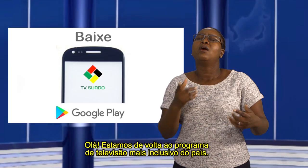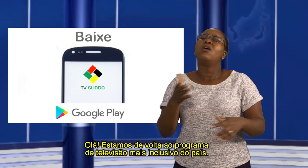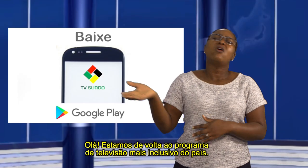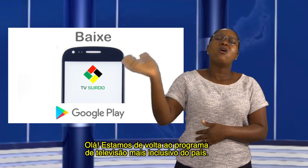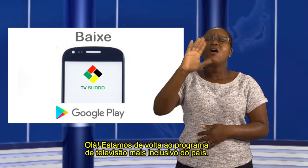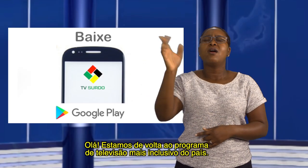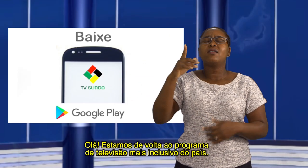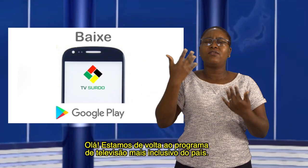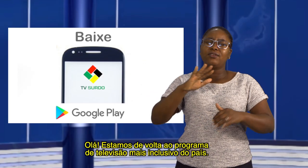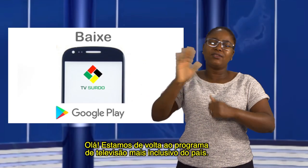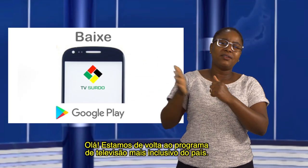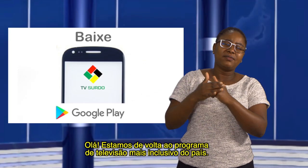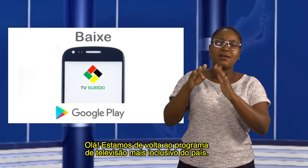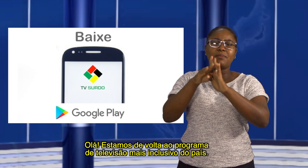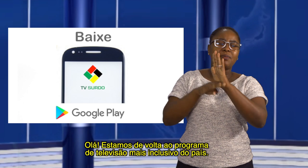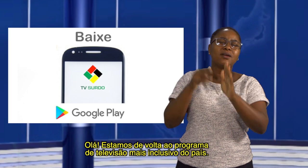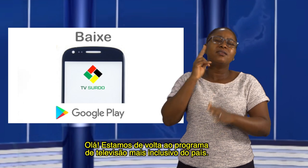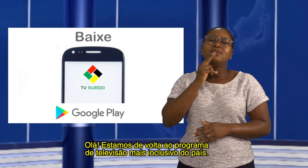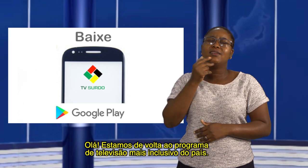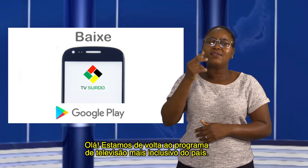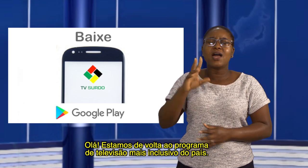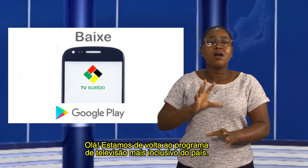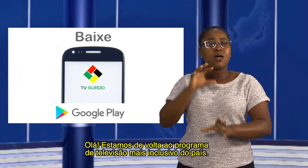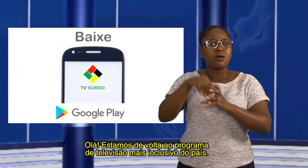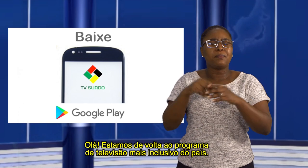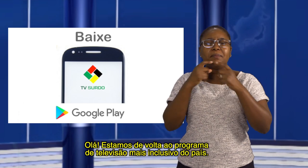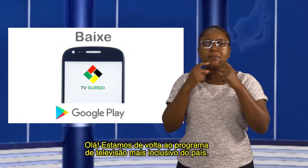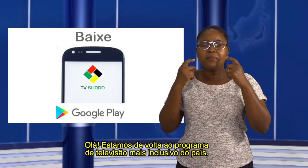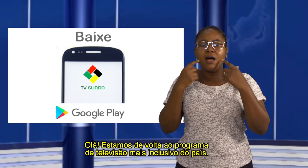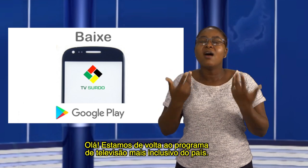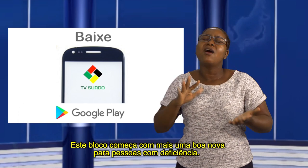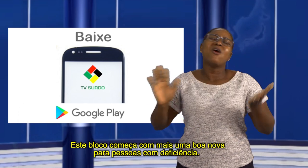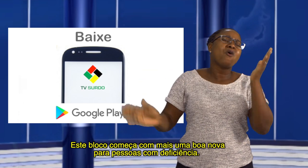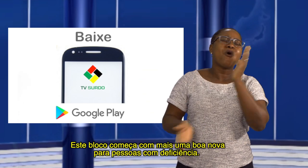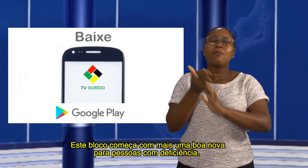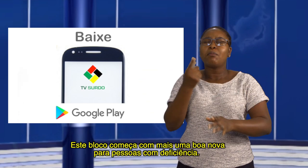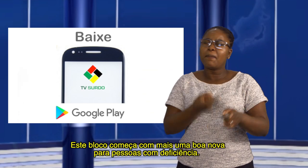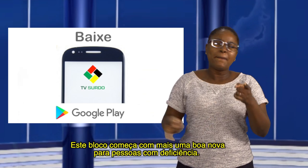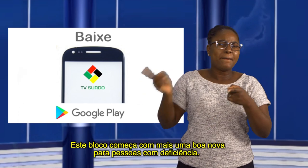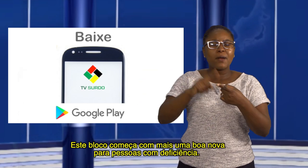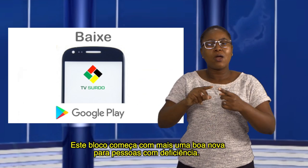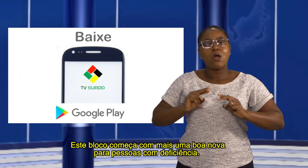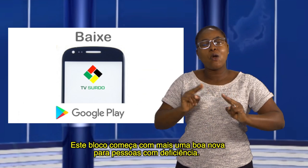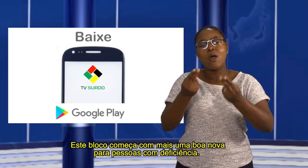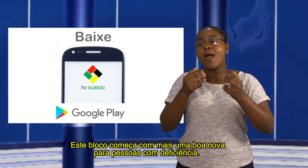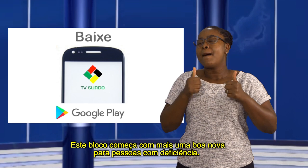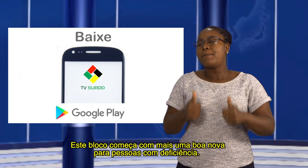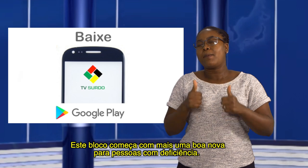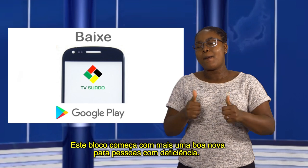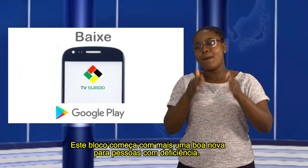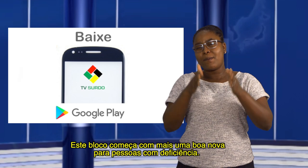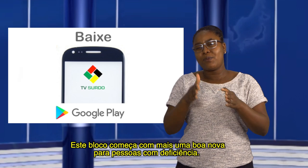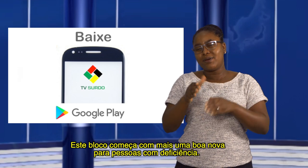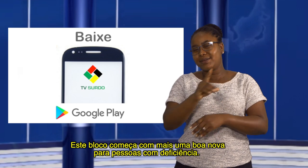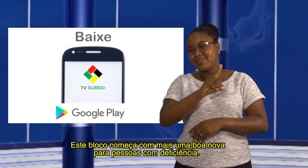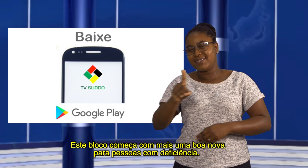Olá, estamos de volta ao programa de televisão mais inclusivo do país. Este bloco começa com mais uma boa